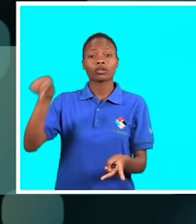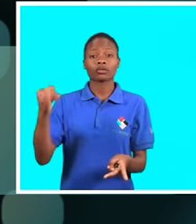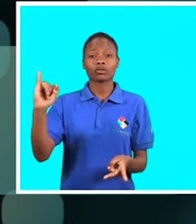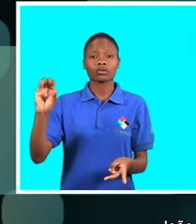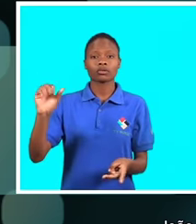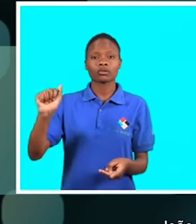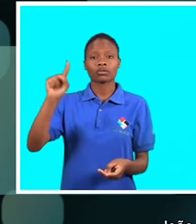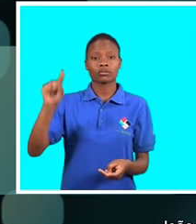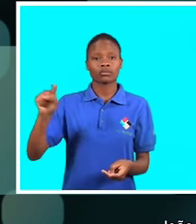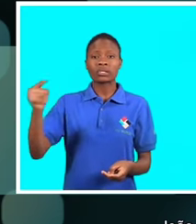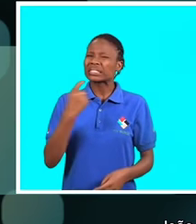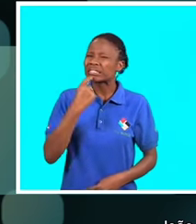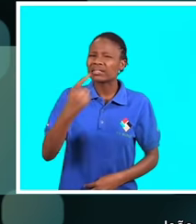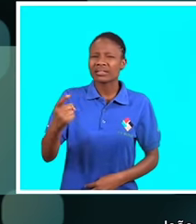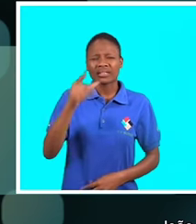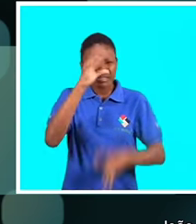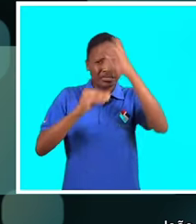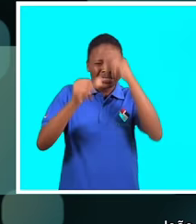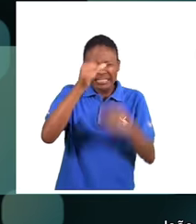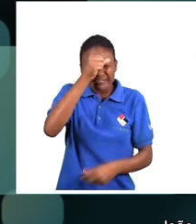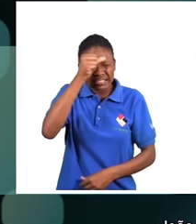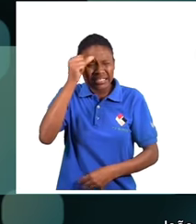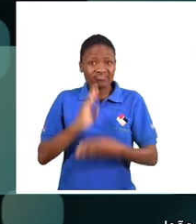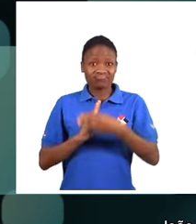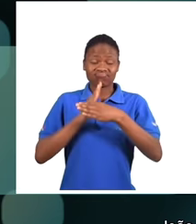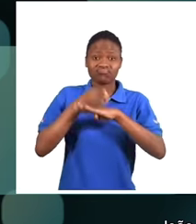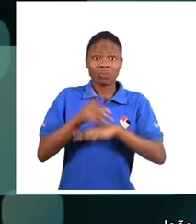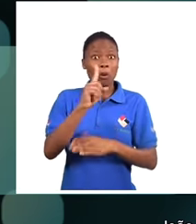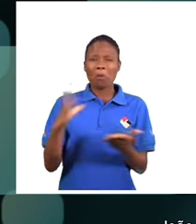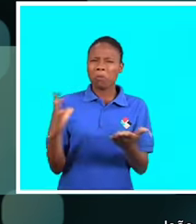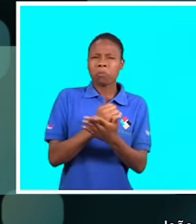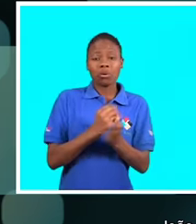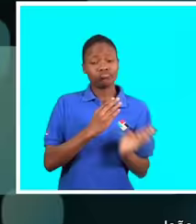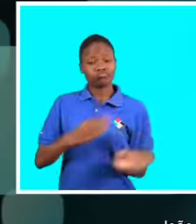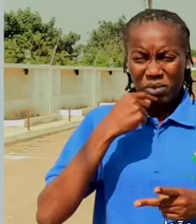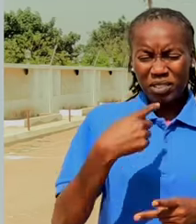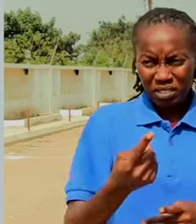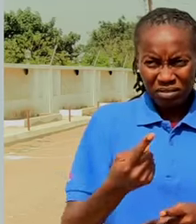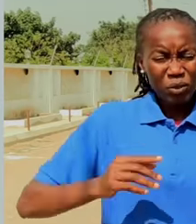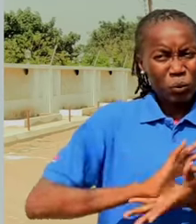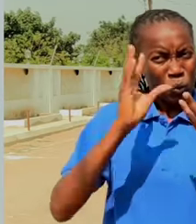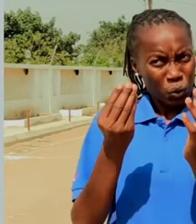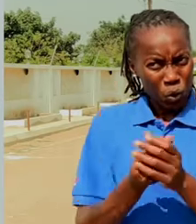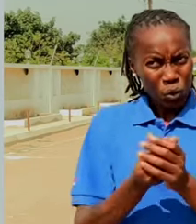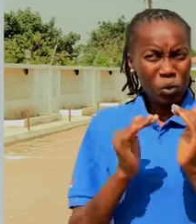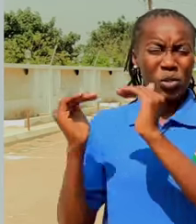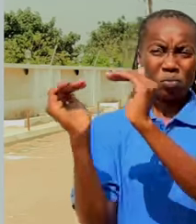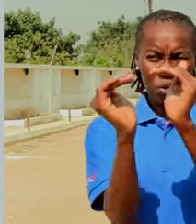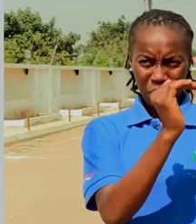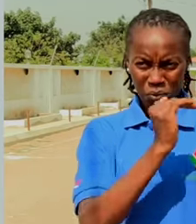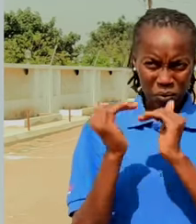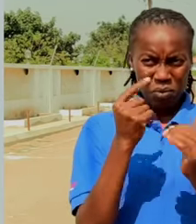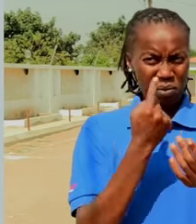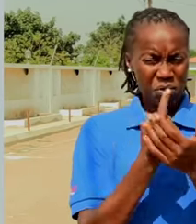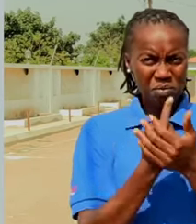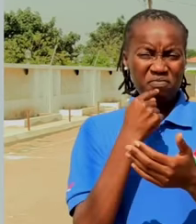Dionísio, João diz ter aprendido que as dificuldades podem ser ultrapassadas. Todos nós somos iguais, não